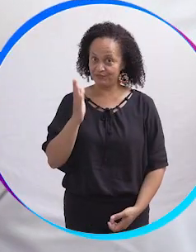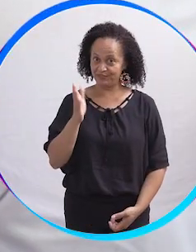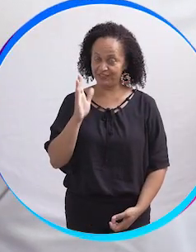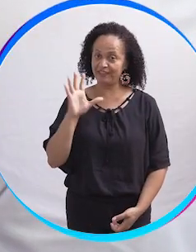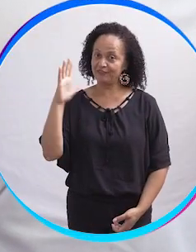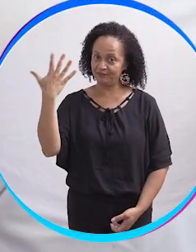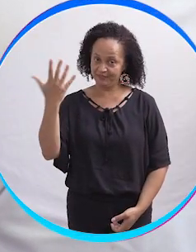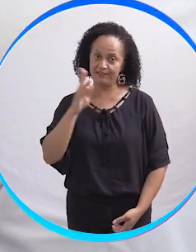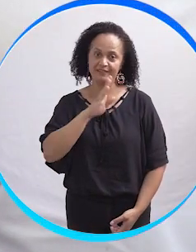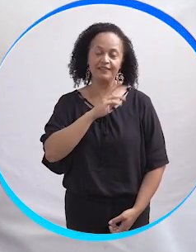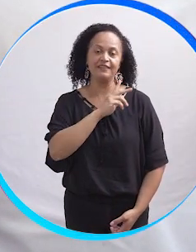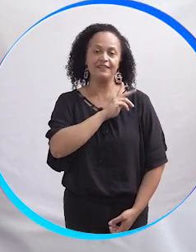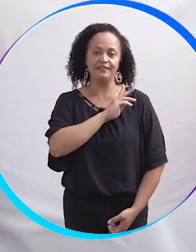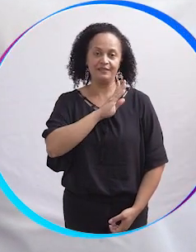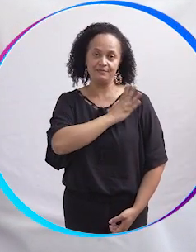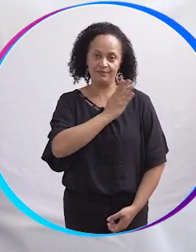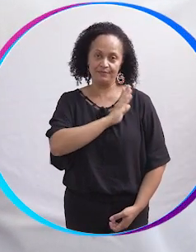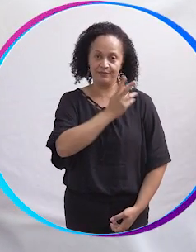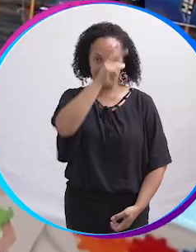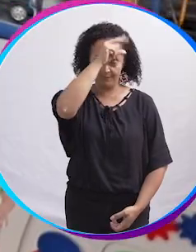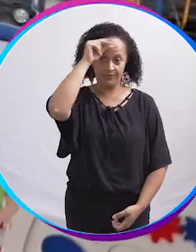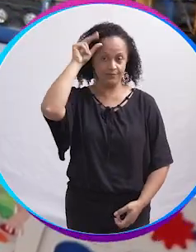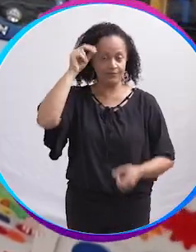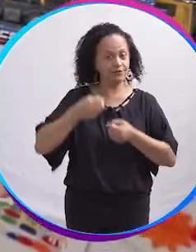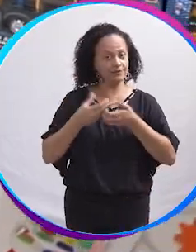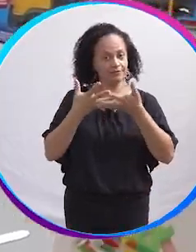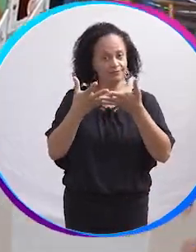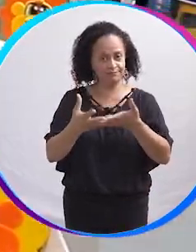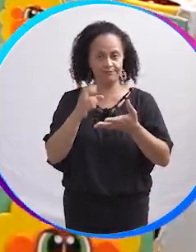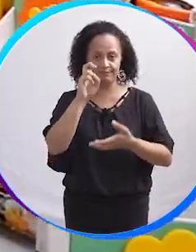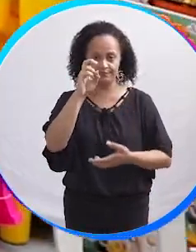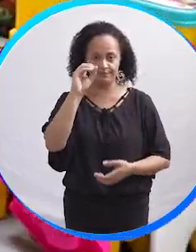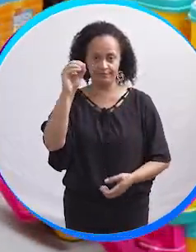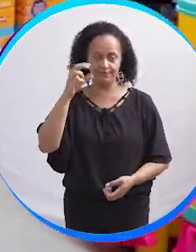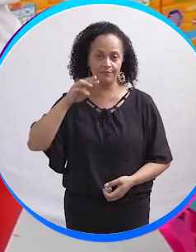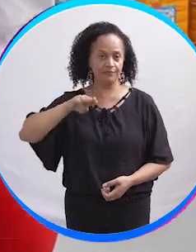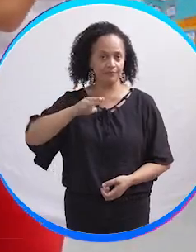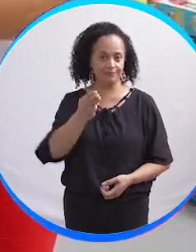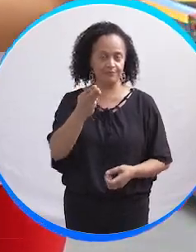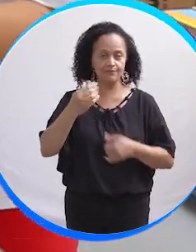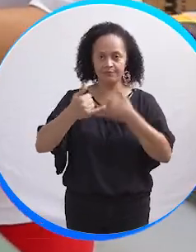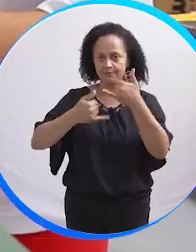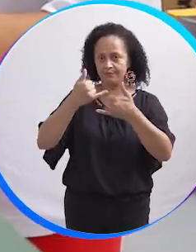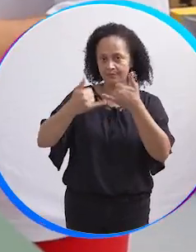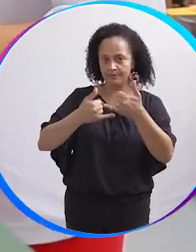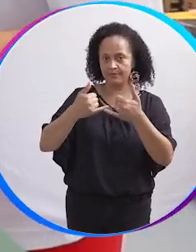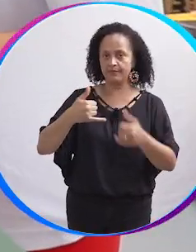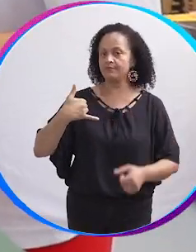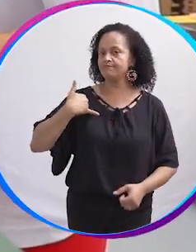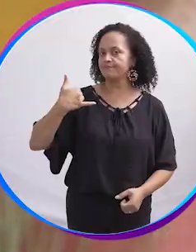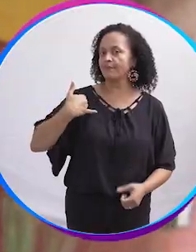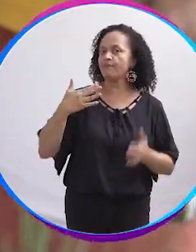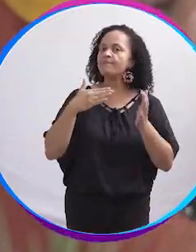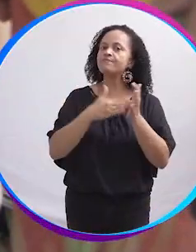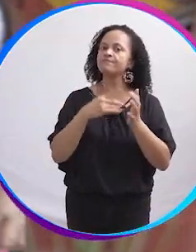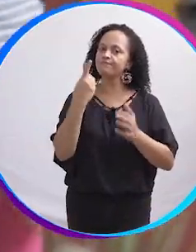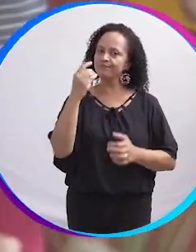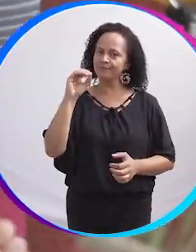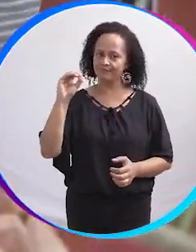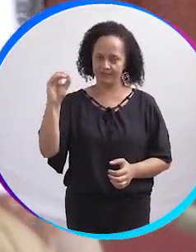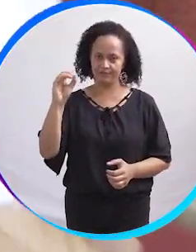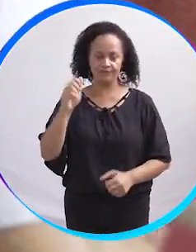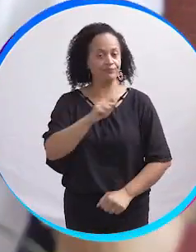Como já é tradição, a Prefeitura de Barueri distribuiu mais de 50 mil brinquedos para crianças de até 10 anos de